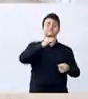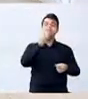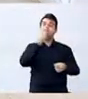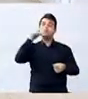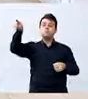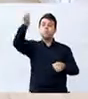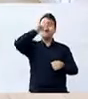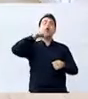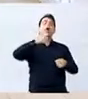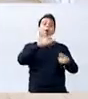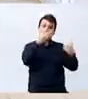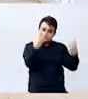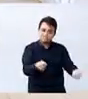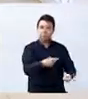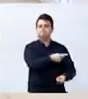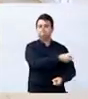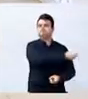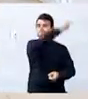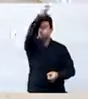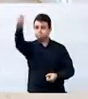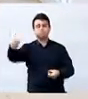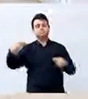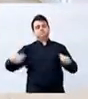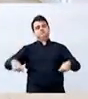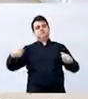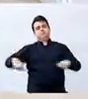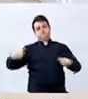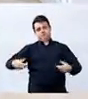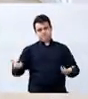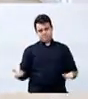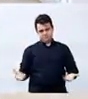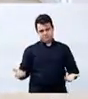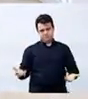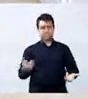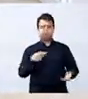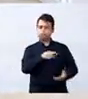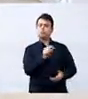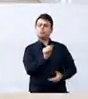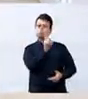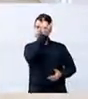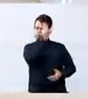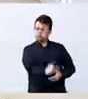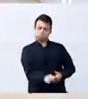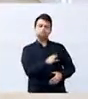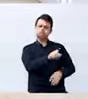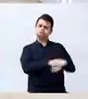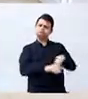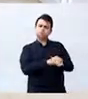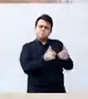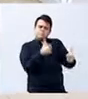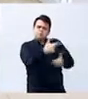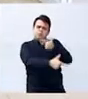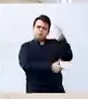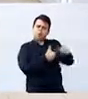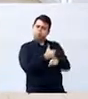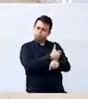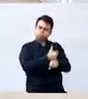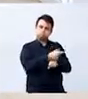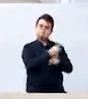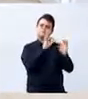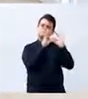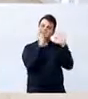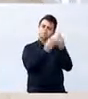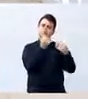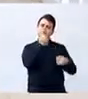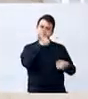precisam acolher essa nova pessoa. Ela continua sendo um excelente profissional, uma excelente mãe de família,